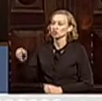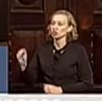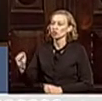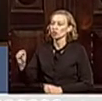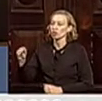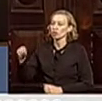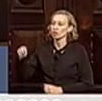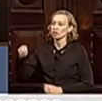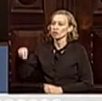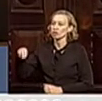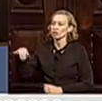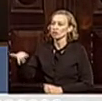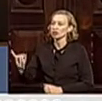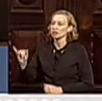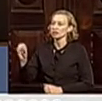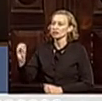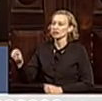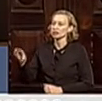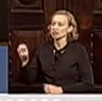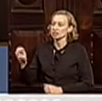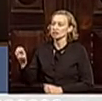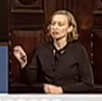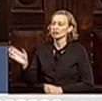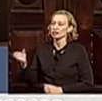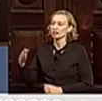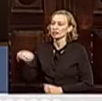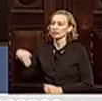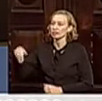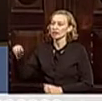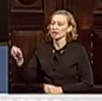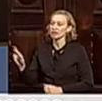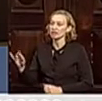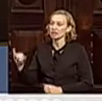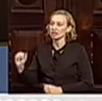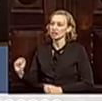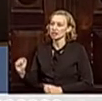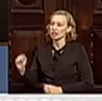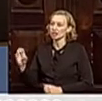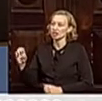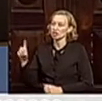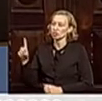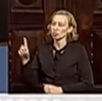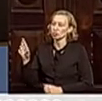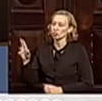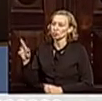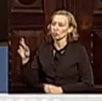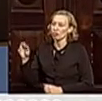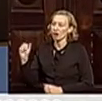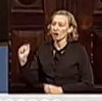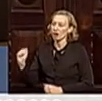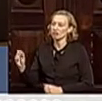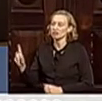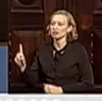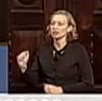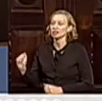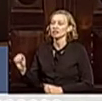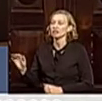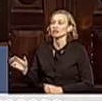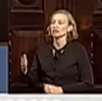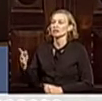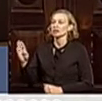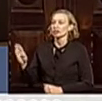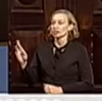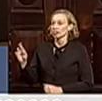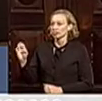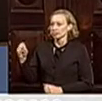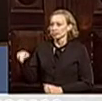Murilo, Danilo, Maria Eduarda Gomes, Ian Souza, Sandriele, Carlos Gustavo, Agatha, Brenda, Gabriele